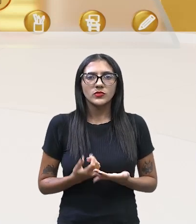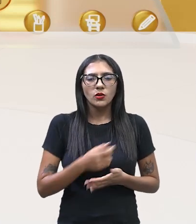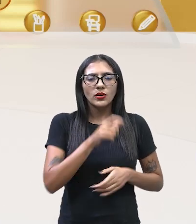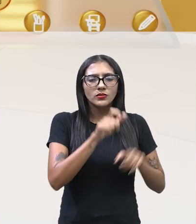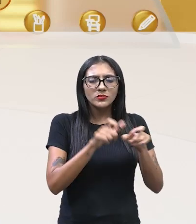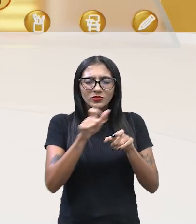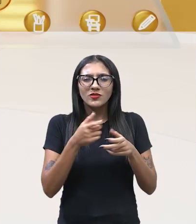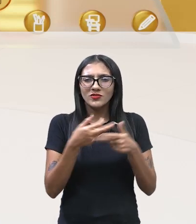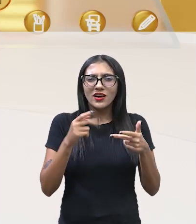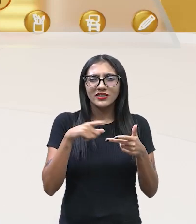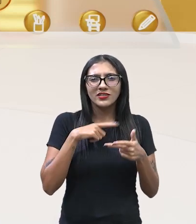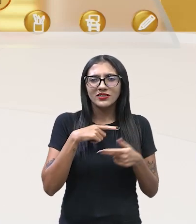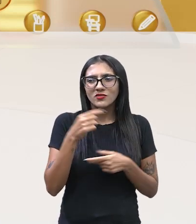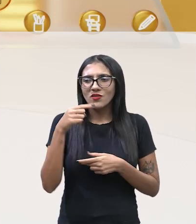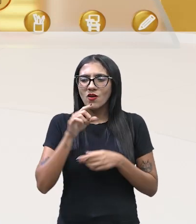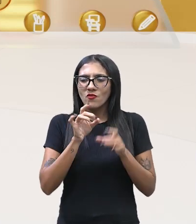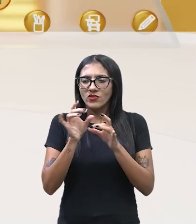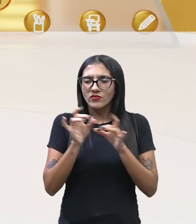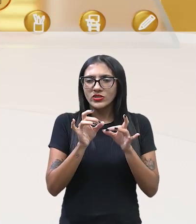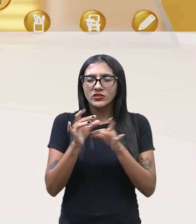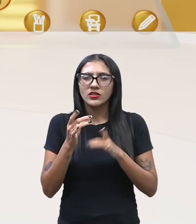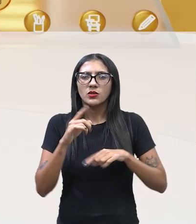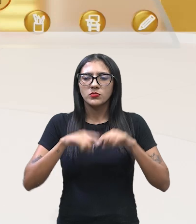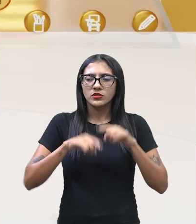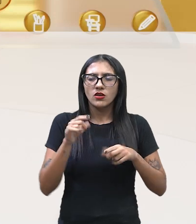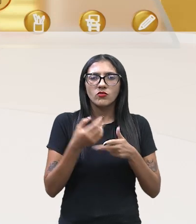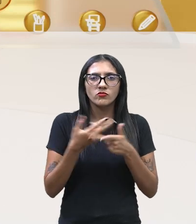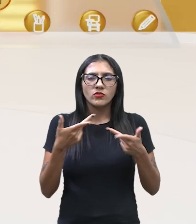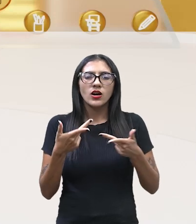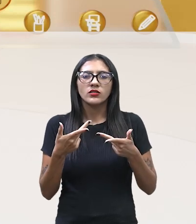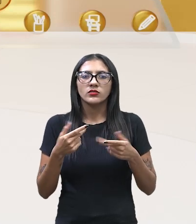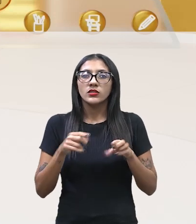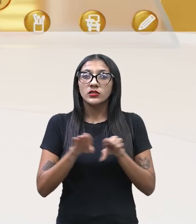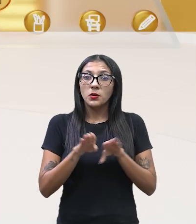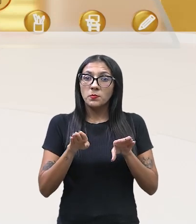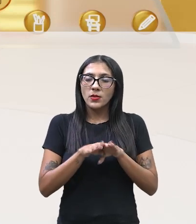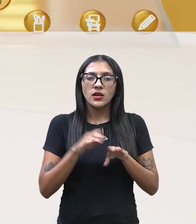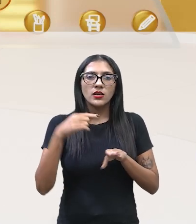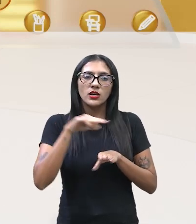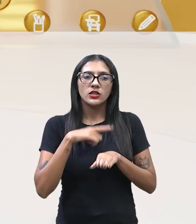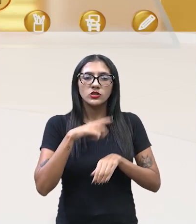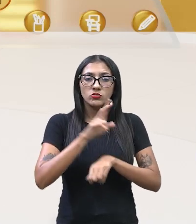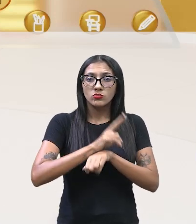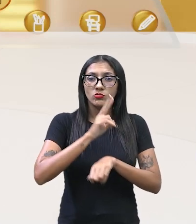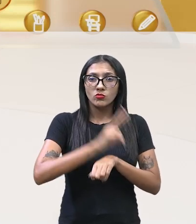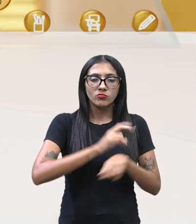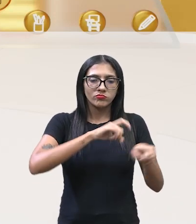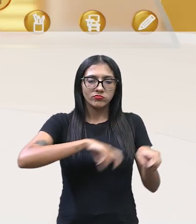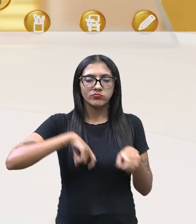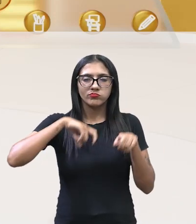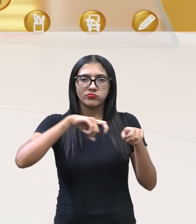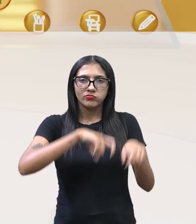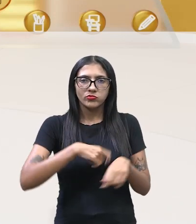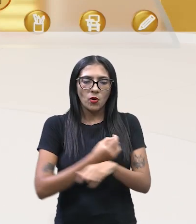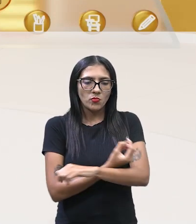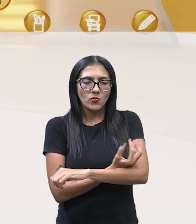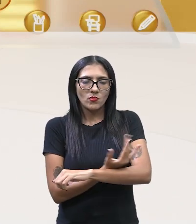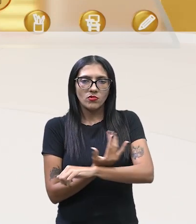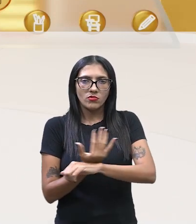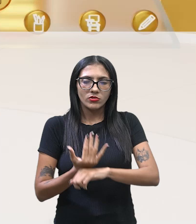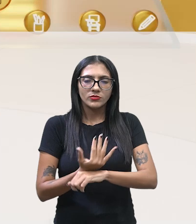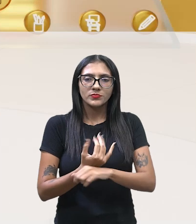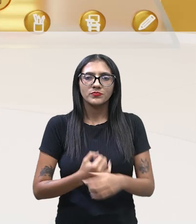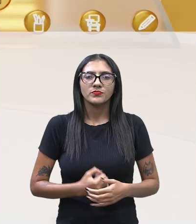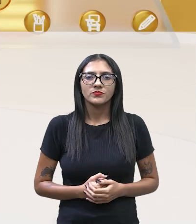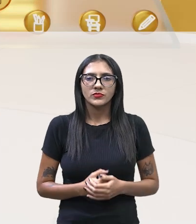esses bombons, às vezes até artesanatos, eles também cultivam. E eu acho isso bem legal, porque aí, além de fazer esses